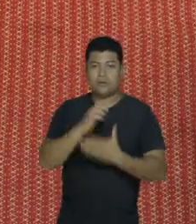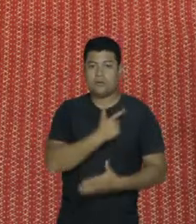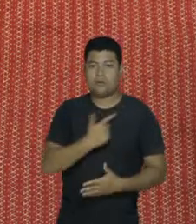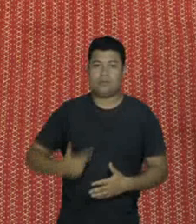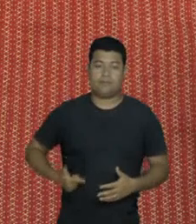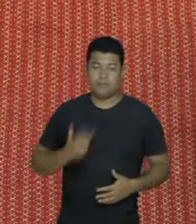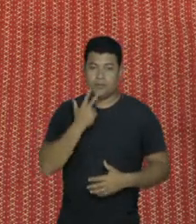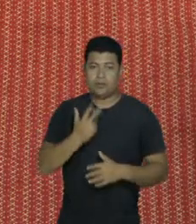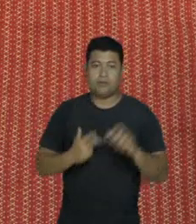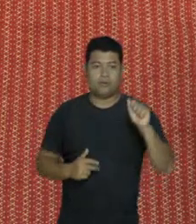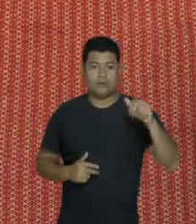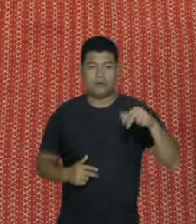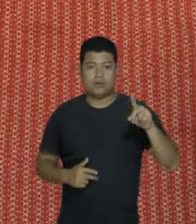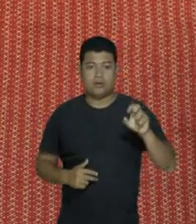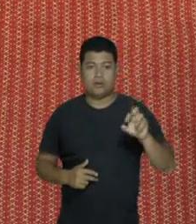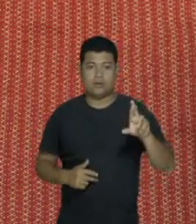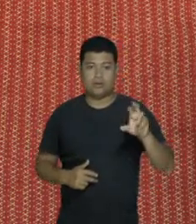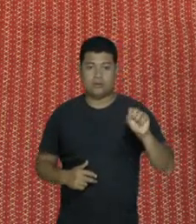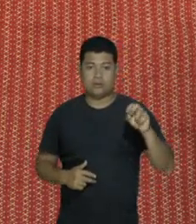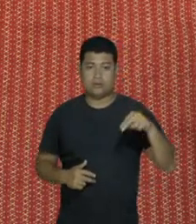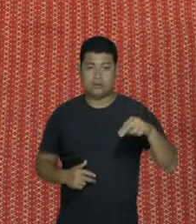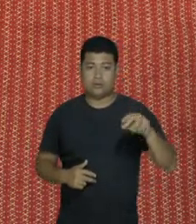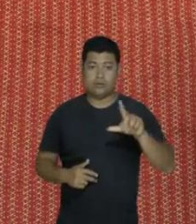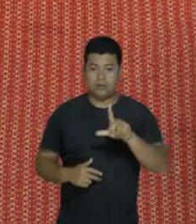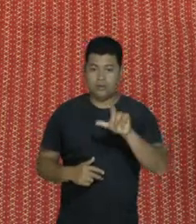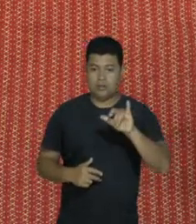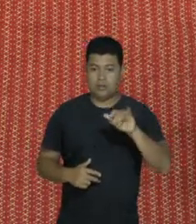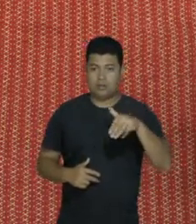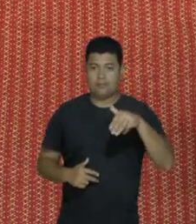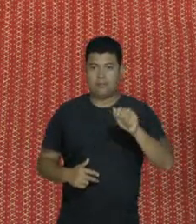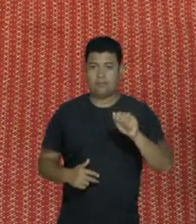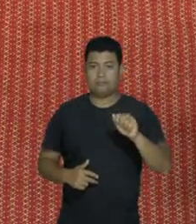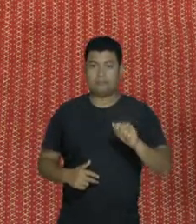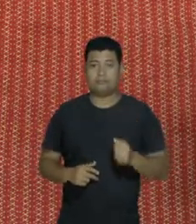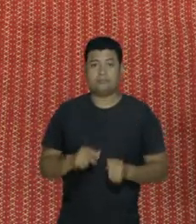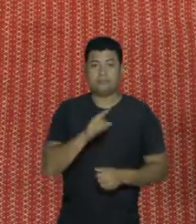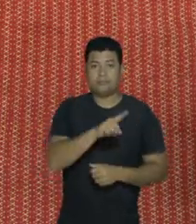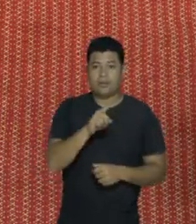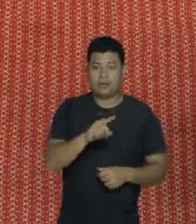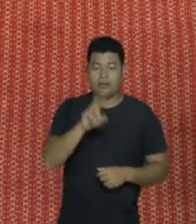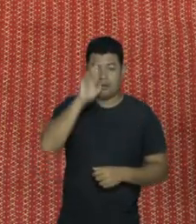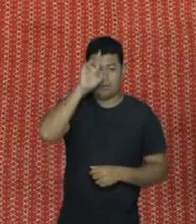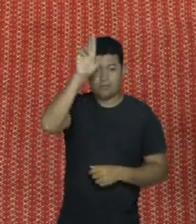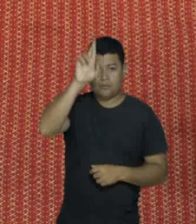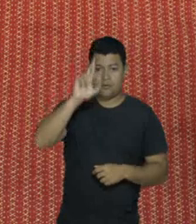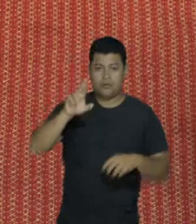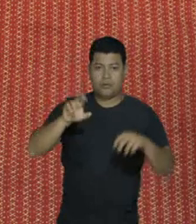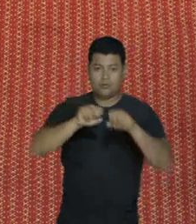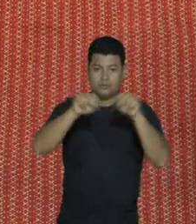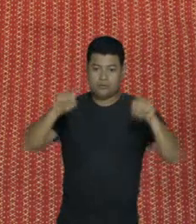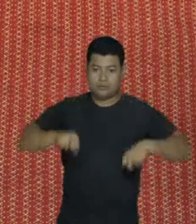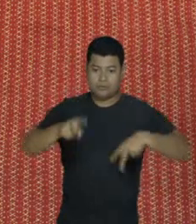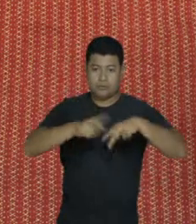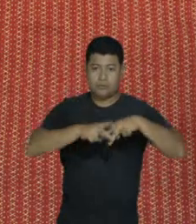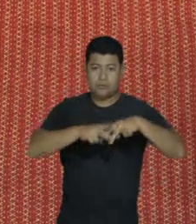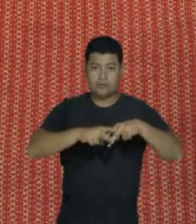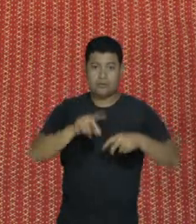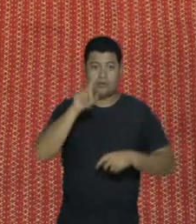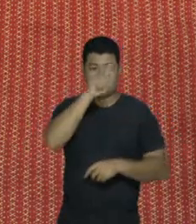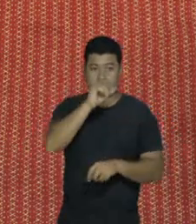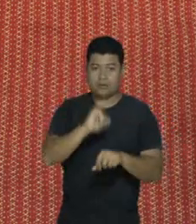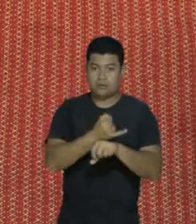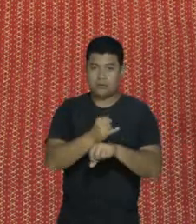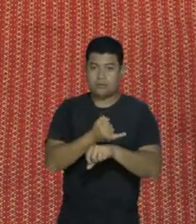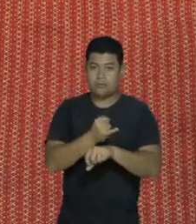Lima, que ele é superintendente da prisional de Joinville e que está realizando um excelente trabalho. E o